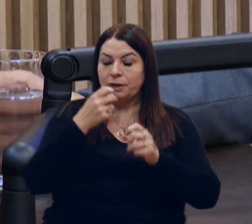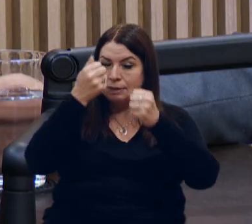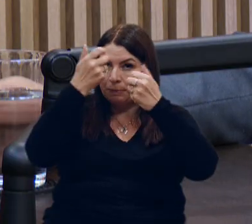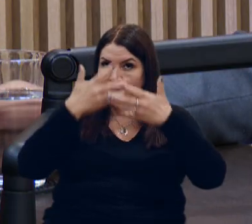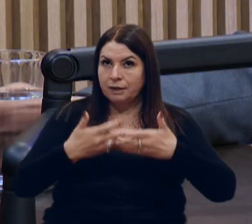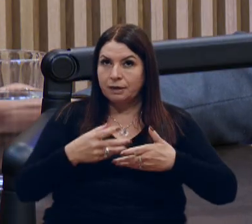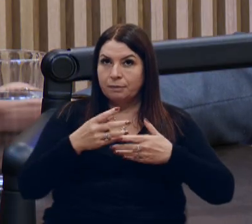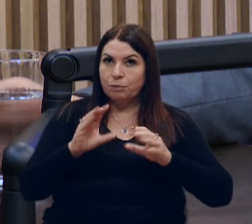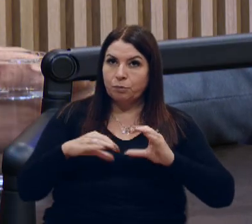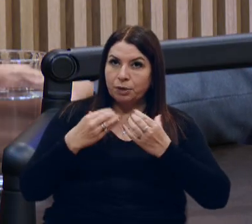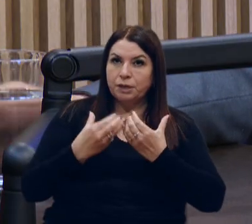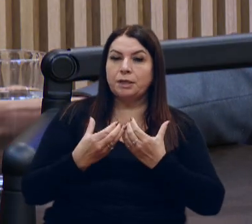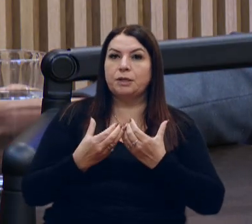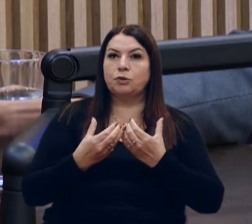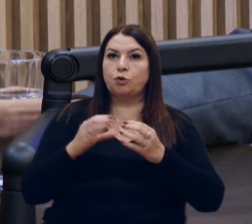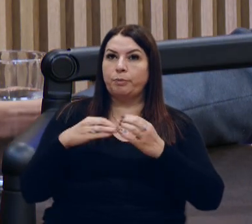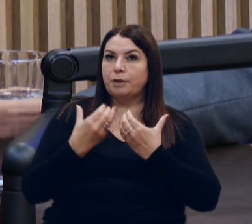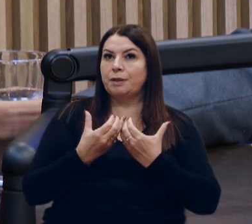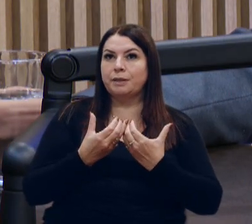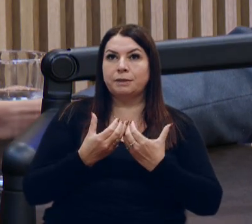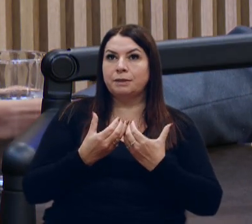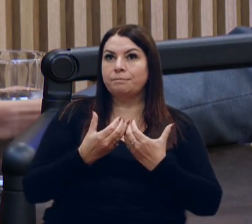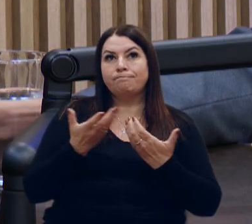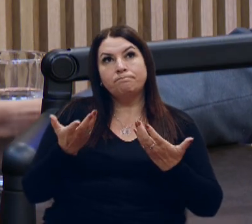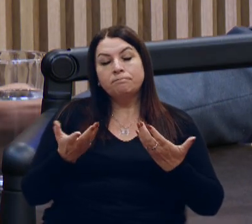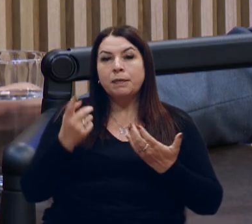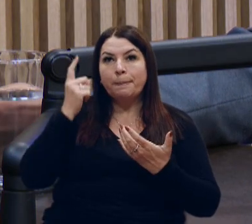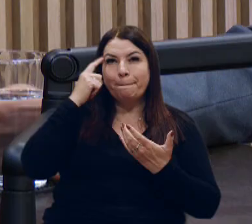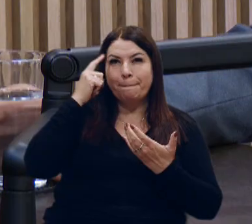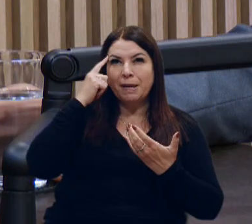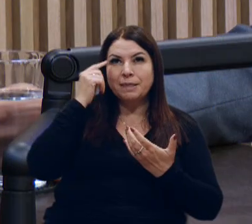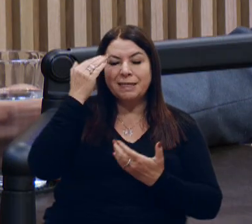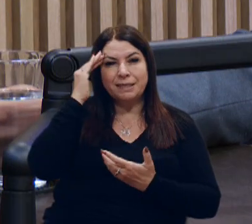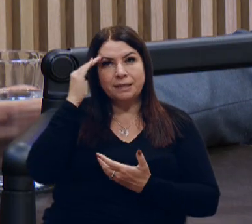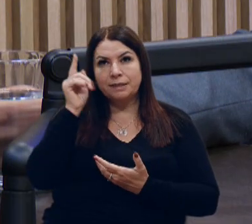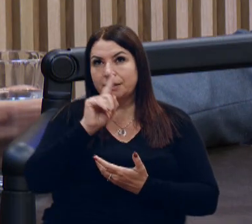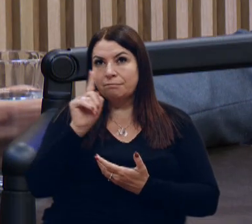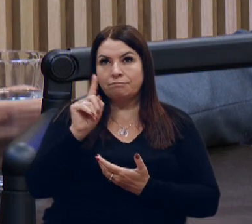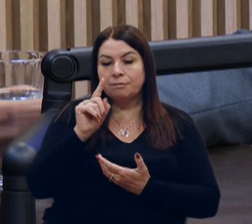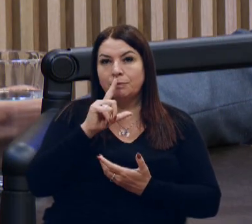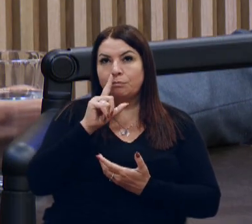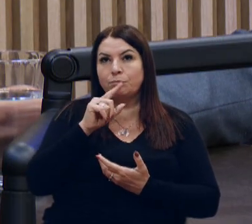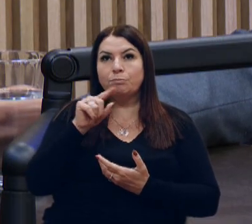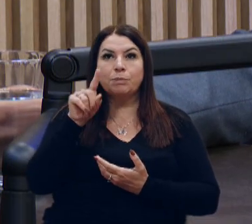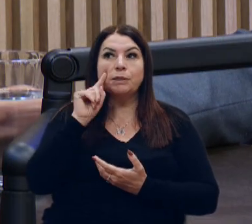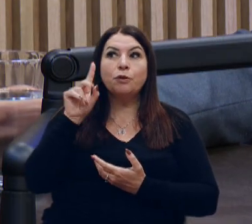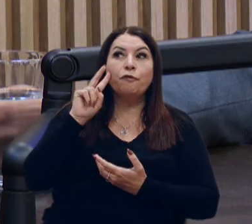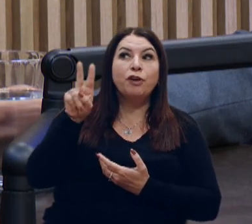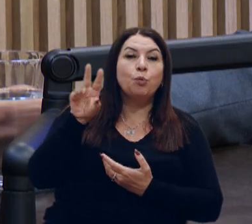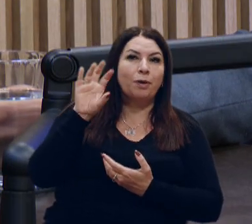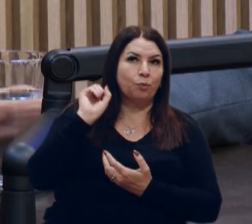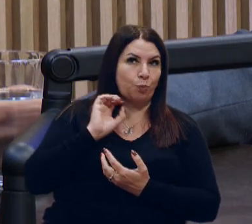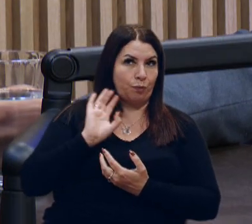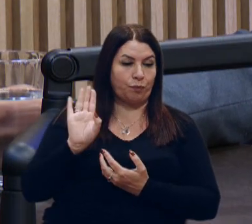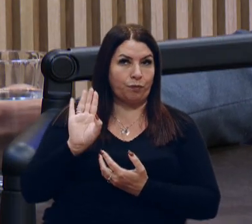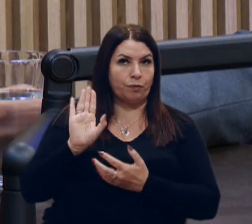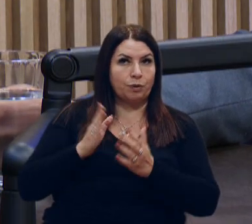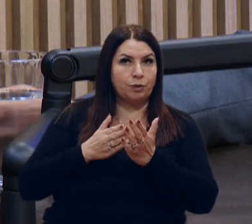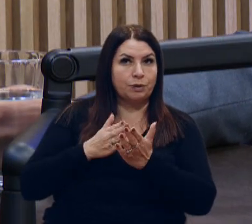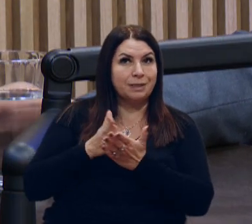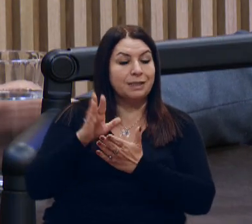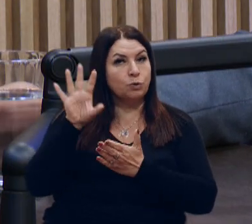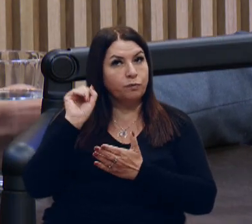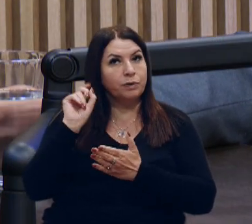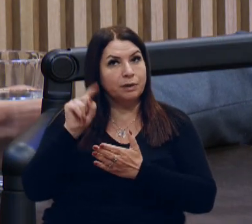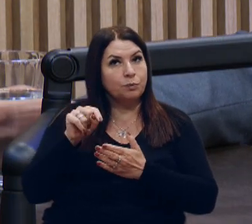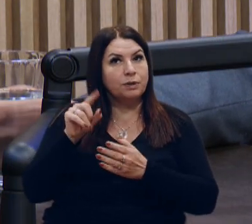para a comunidade, que a comunidade muitas vezes ela pensa que entende, mas ela só segue o que ela ouve. E seguir o que tu ouve nem sempre